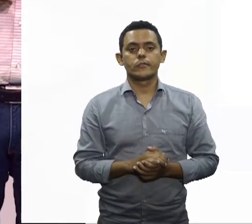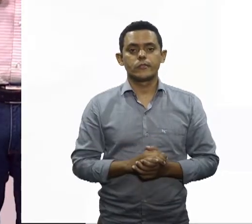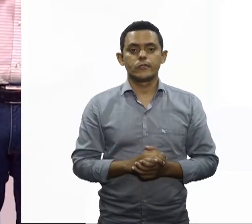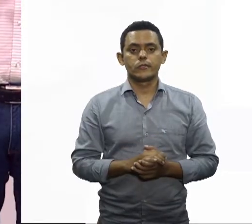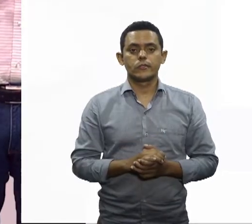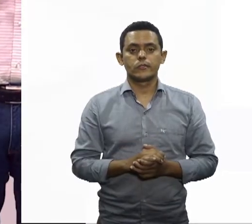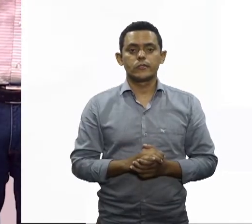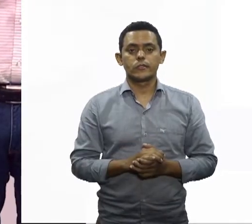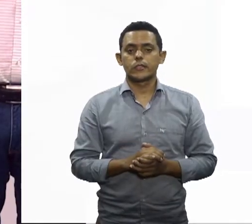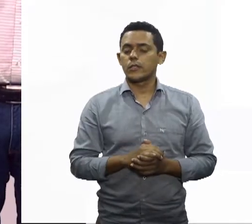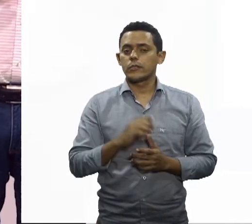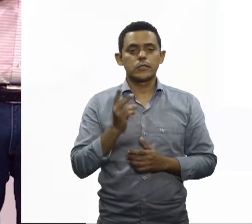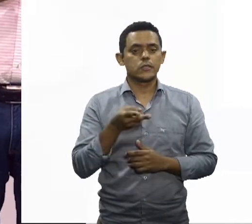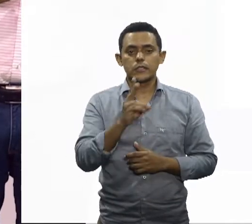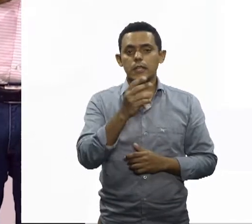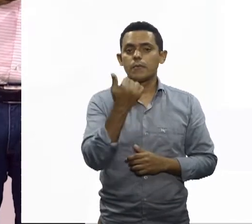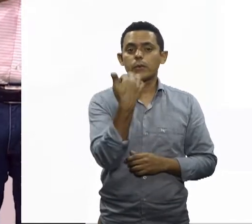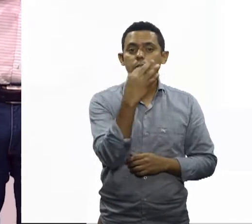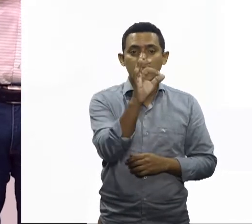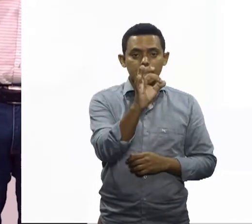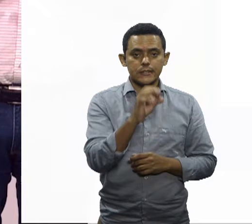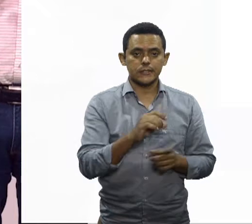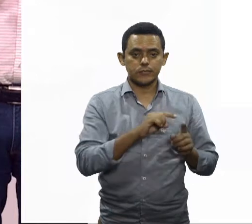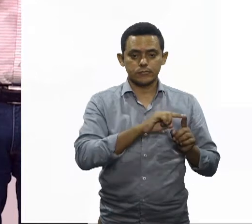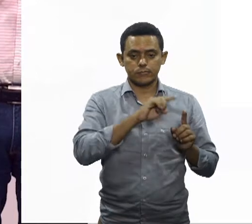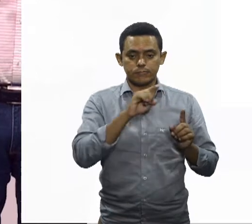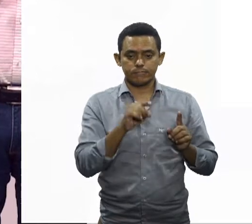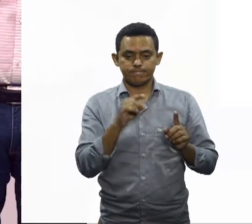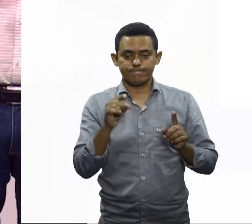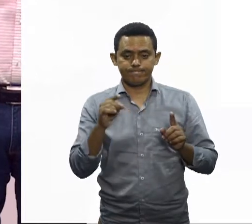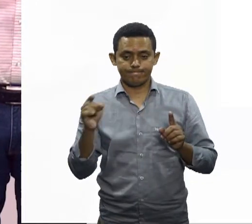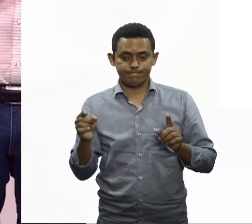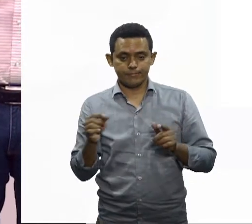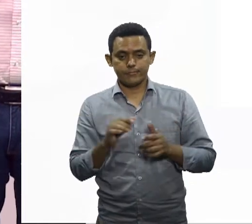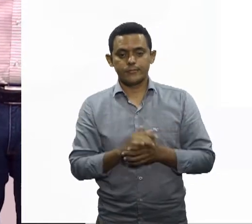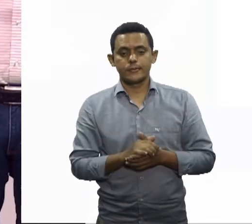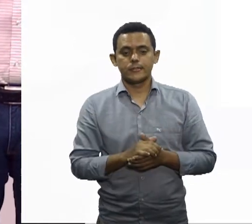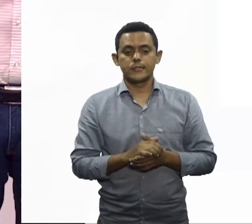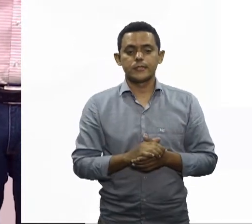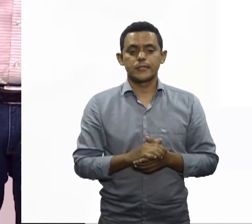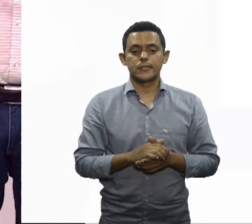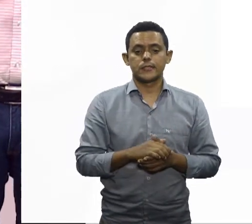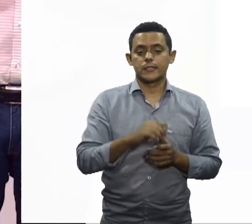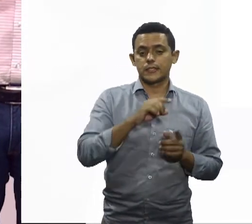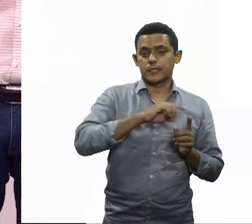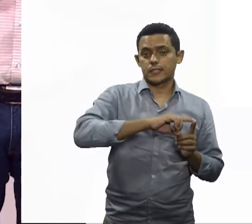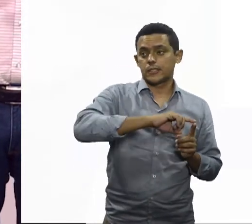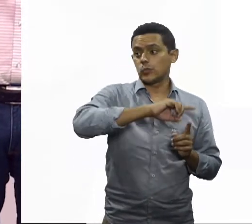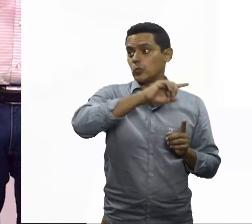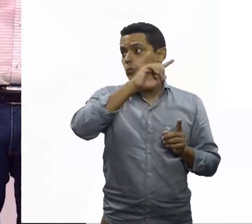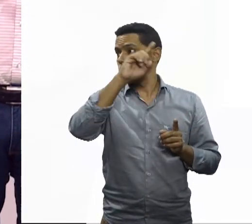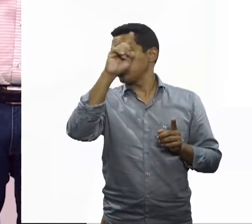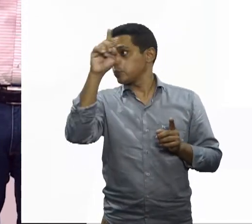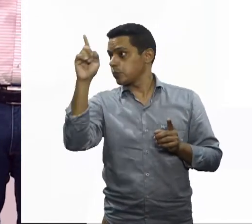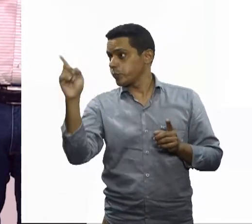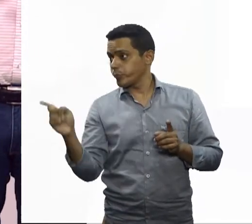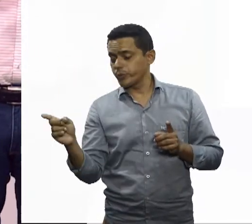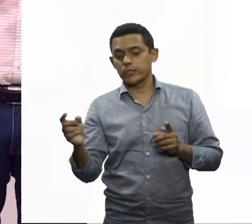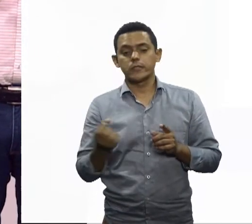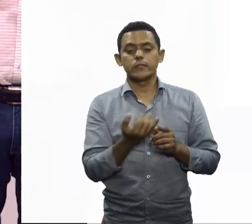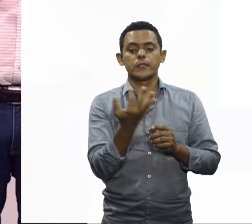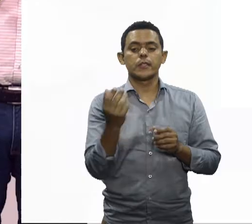10. Agora, se você sai de uma unidade para uma unidade imediatamente maior, aí você